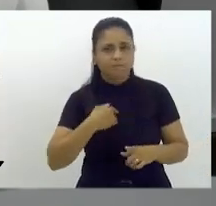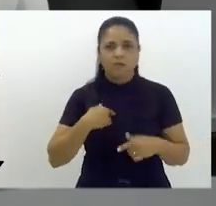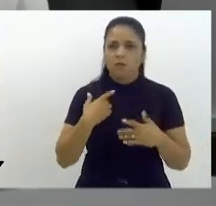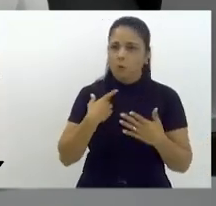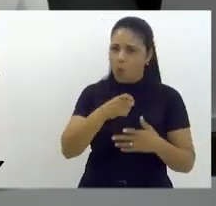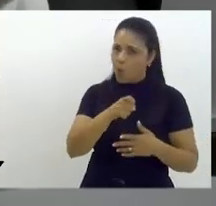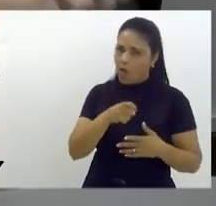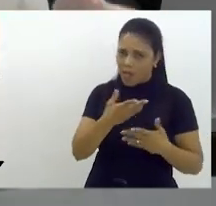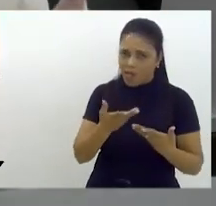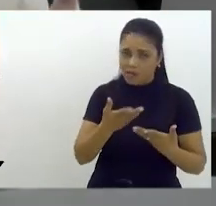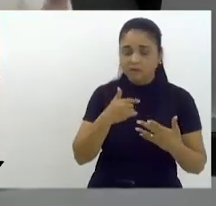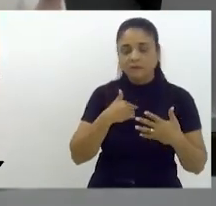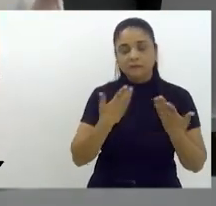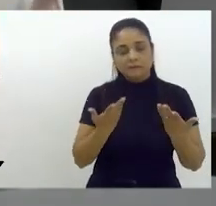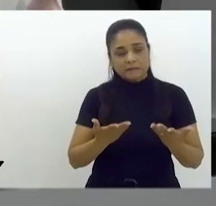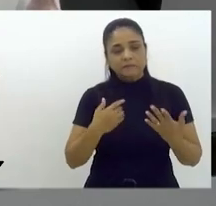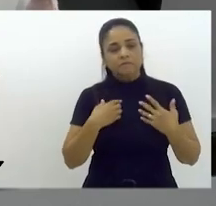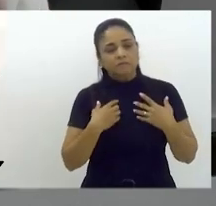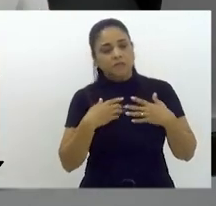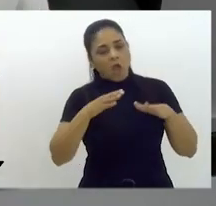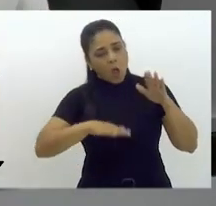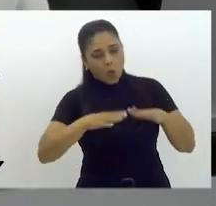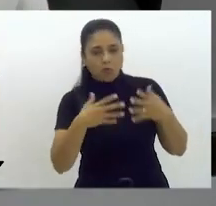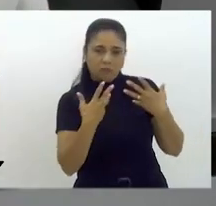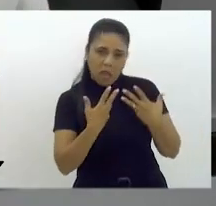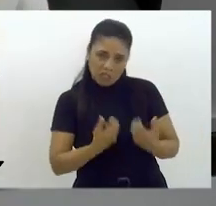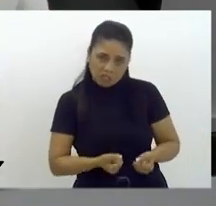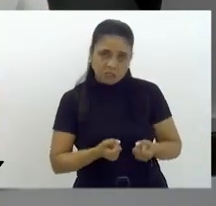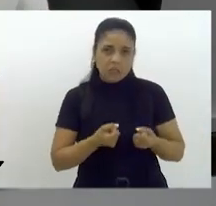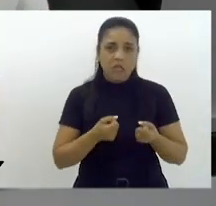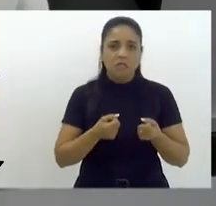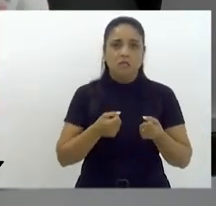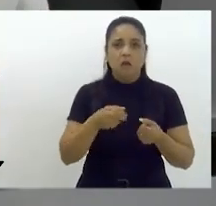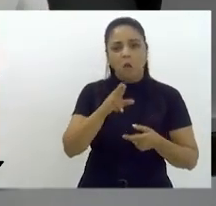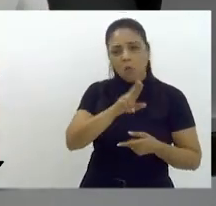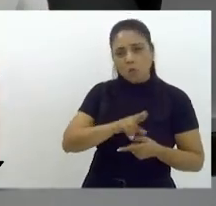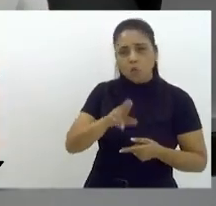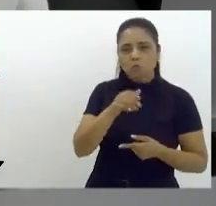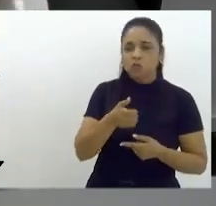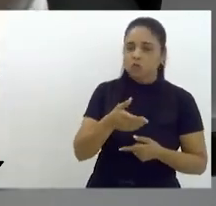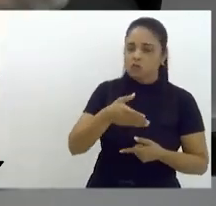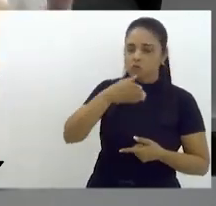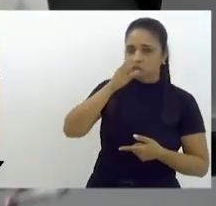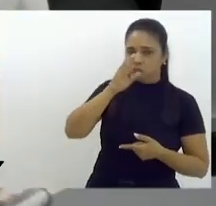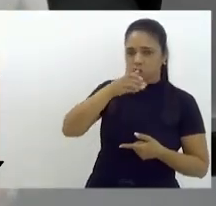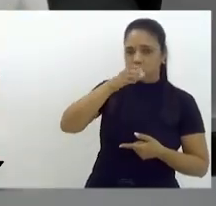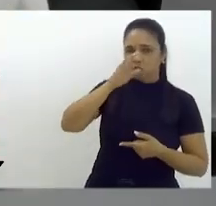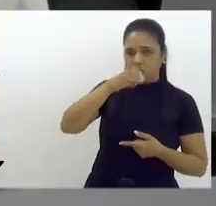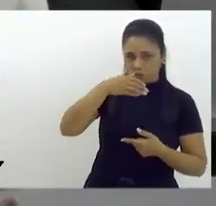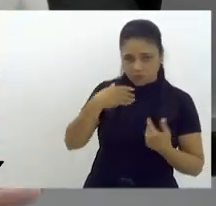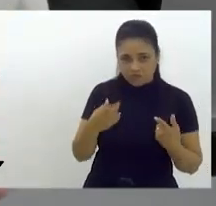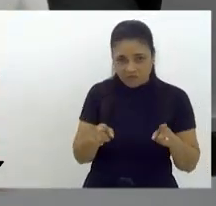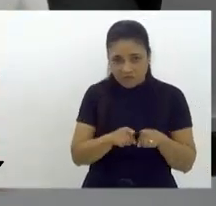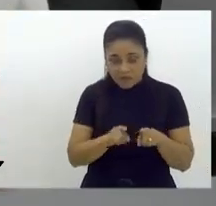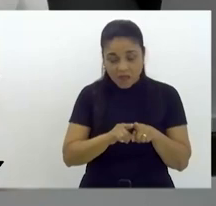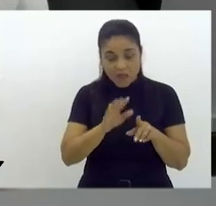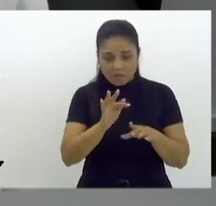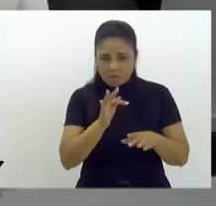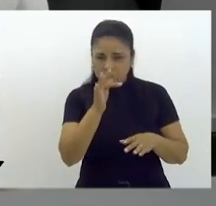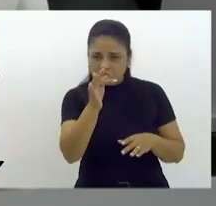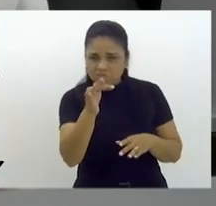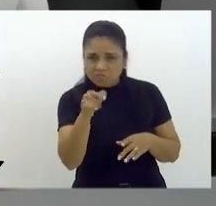inicialmente a um consentimento a uso de álcool normalmente e mais à frente a vítima nega